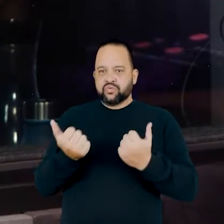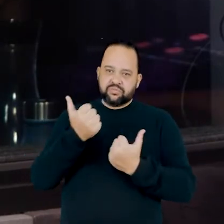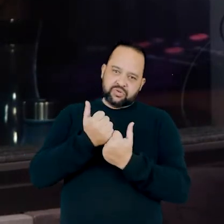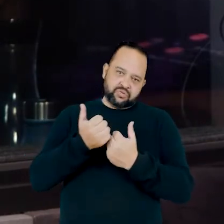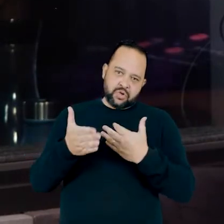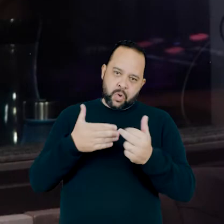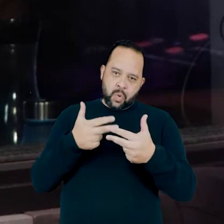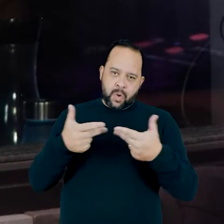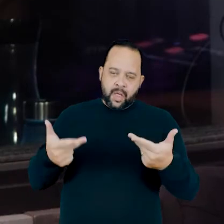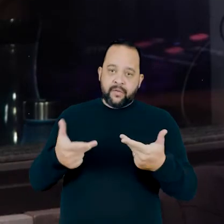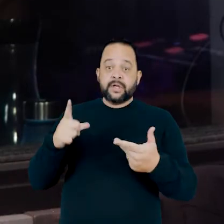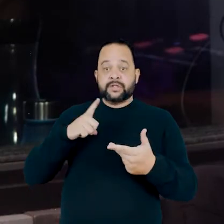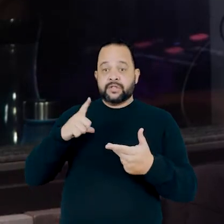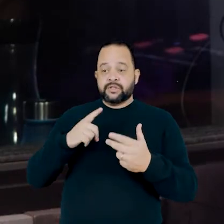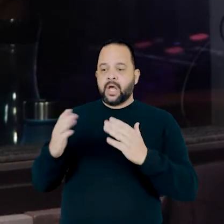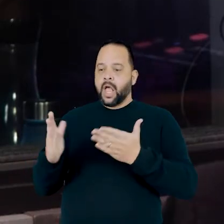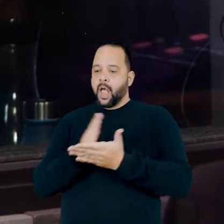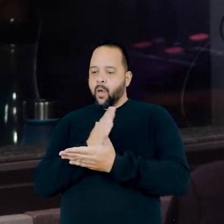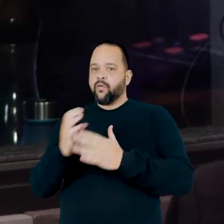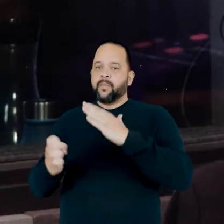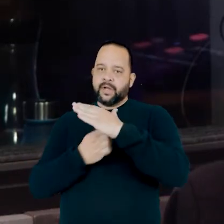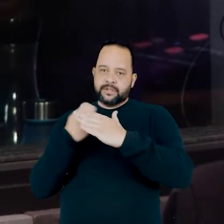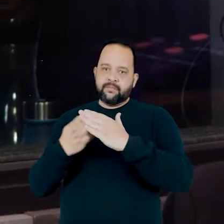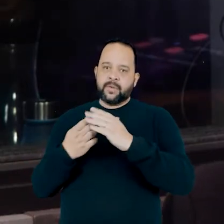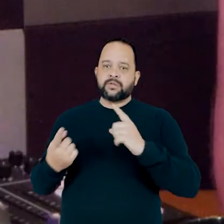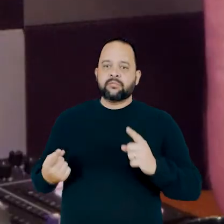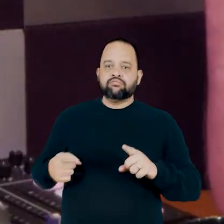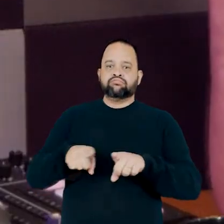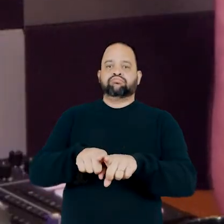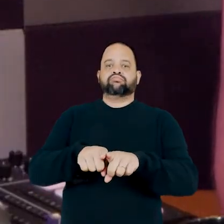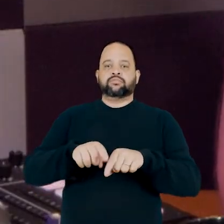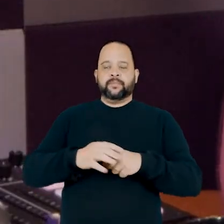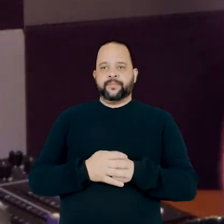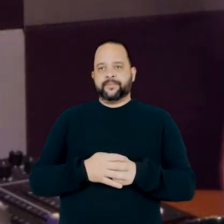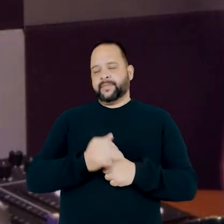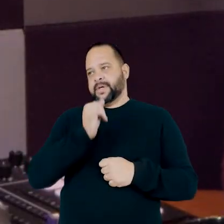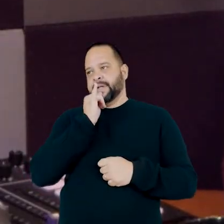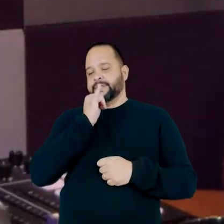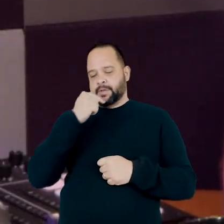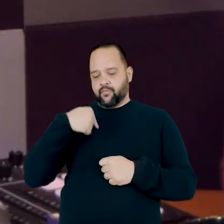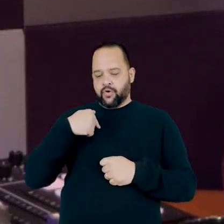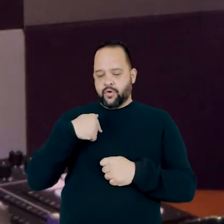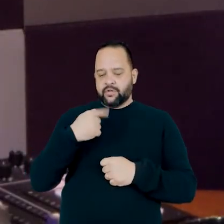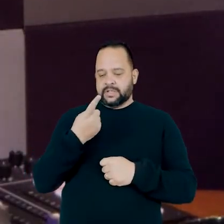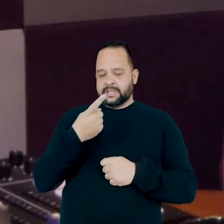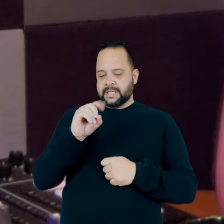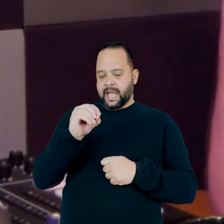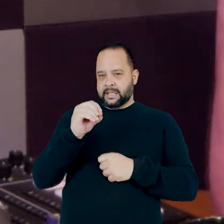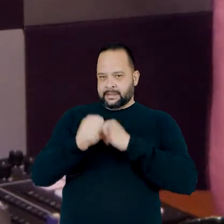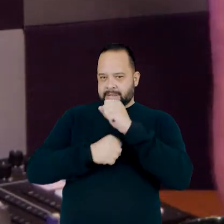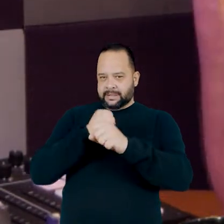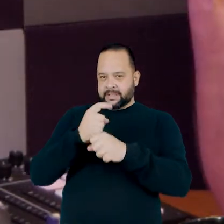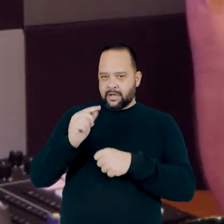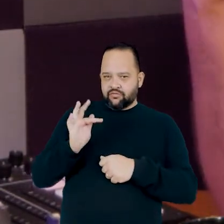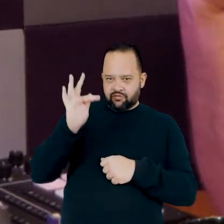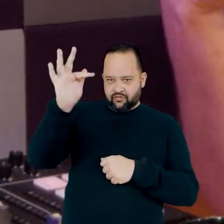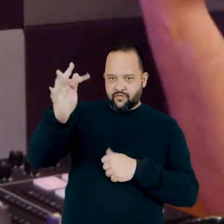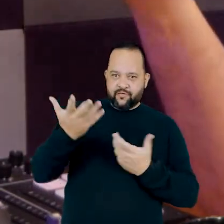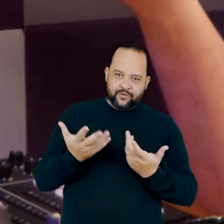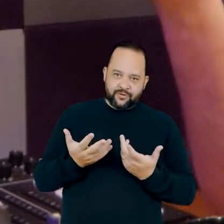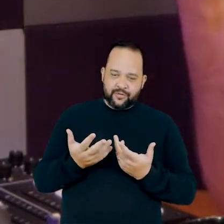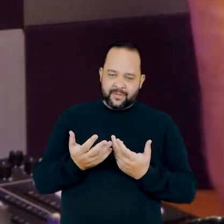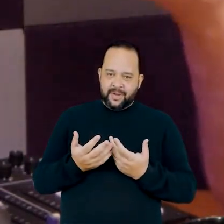né? A gente tem um parceiro, alguns parceiros. Legal. Então, sei lá, eu daqui 10 anos, sei lá, imagino que o